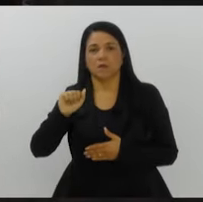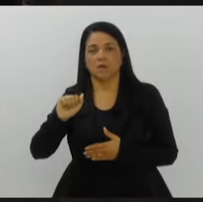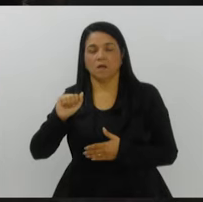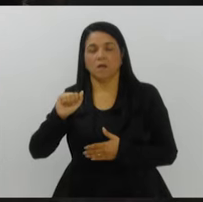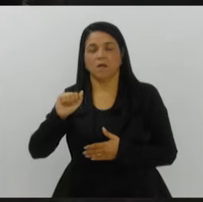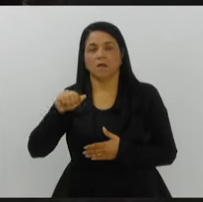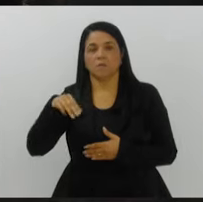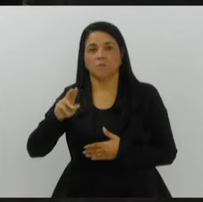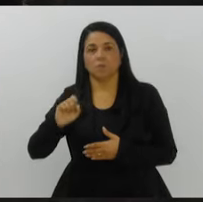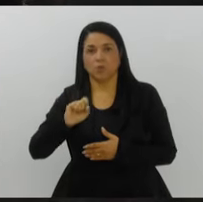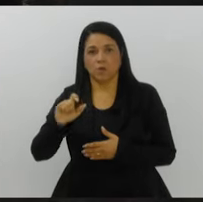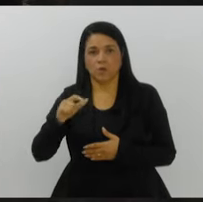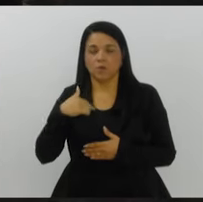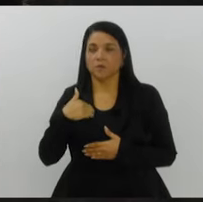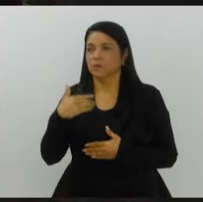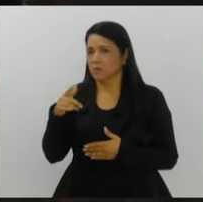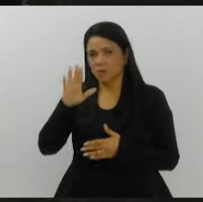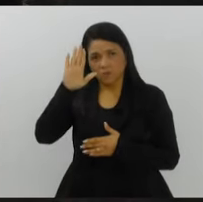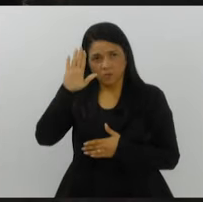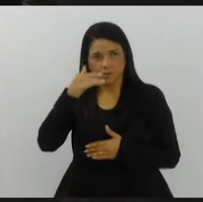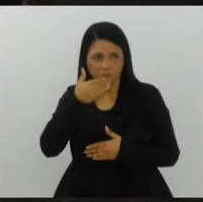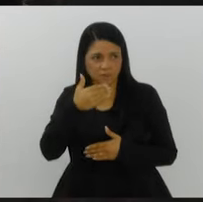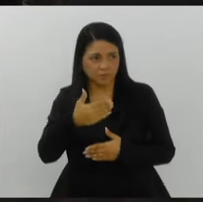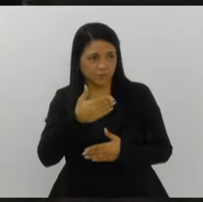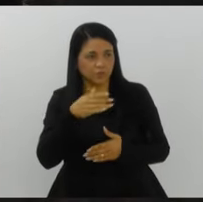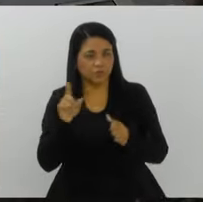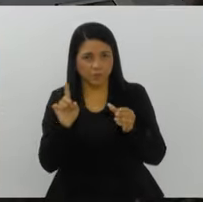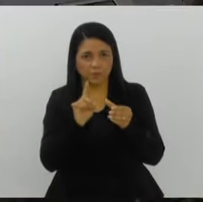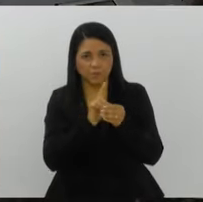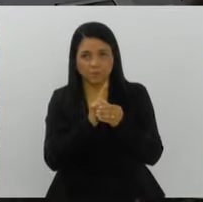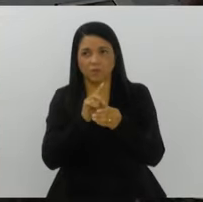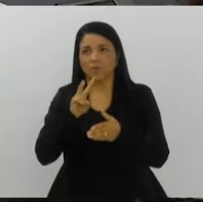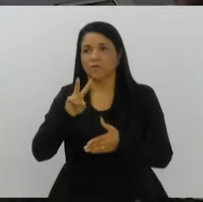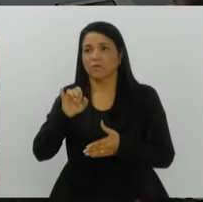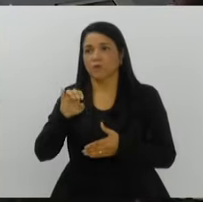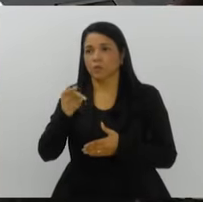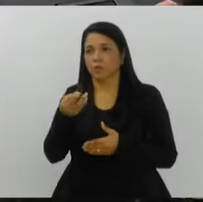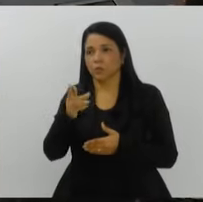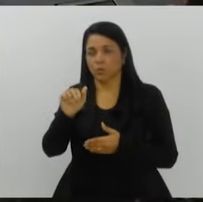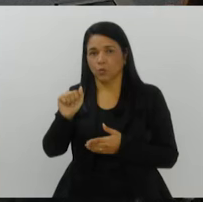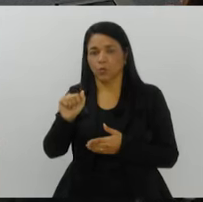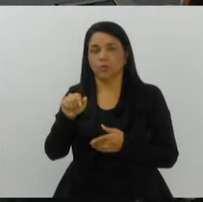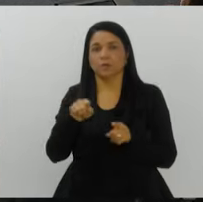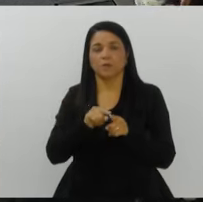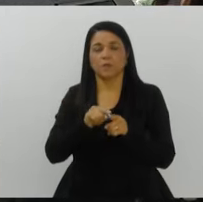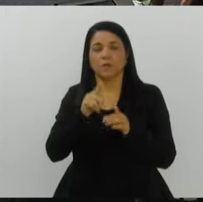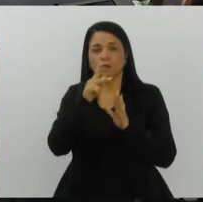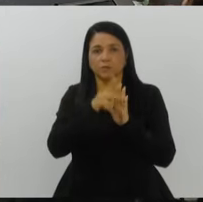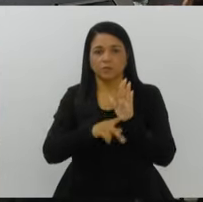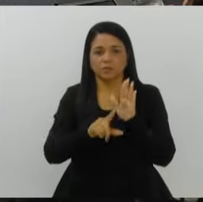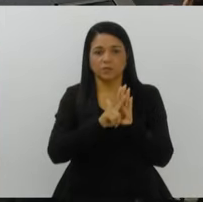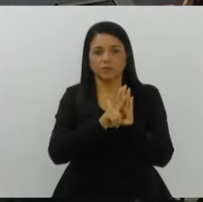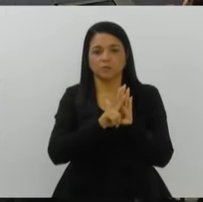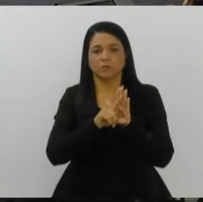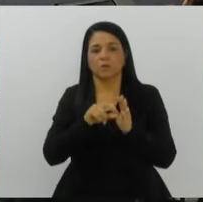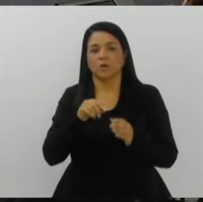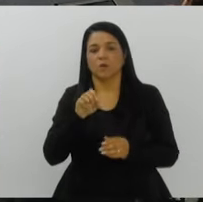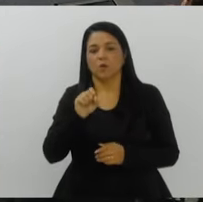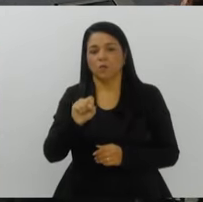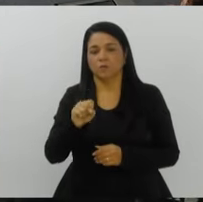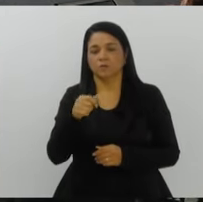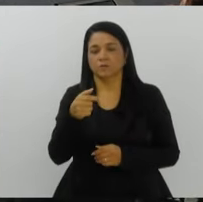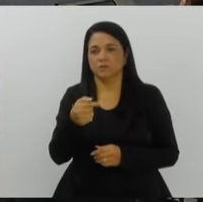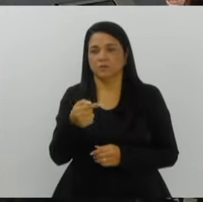Anuncio. Presidente, queria pedir coautoria também, o deputado Vitor Júnior. E pedir coautoria no projeto 872 da deputada Dani